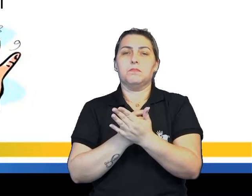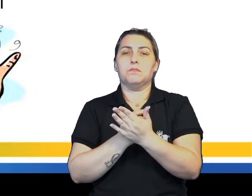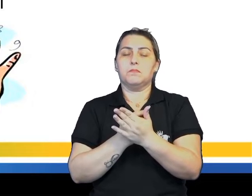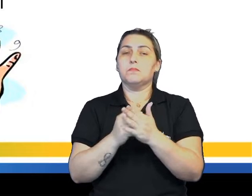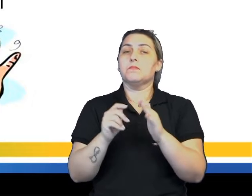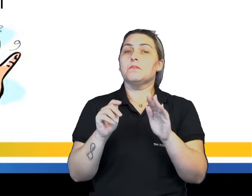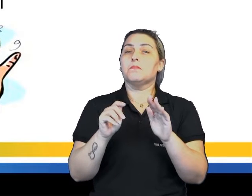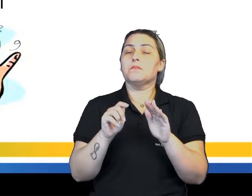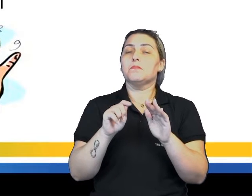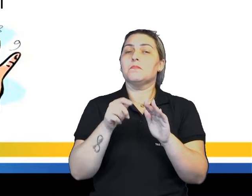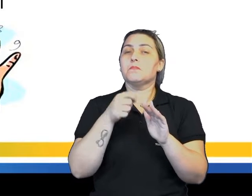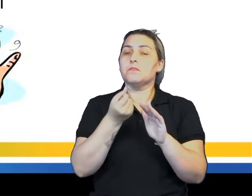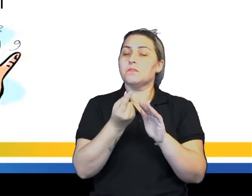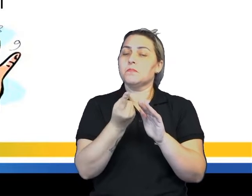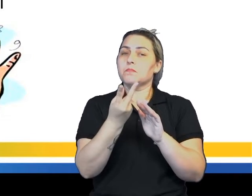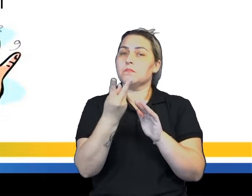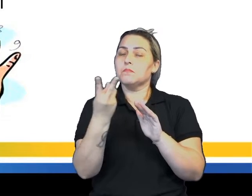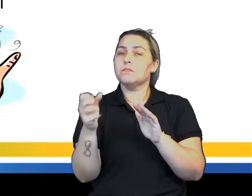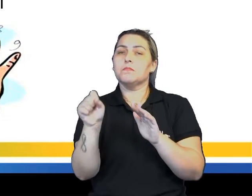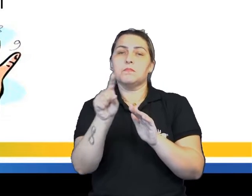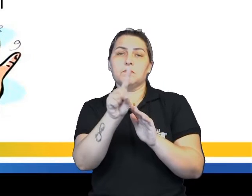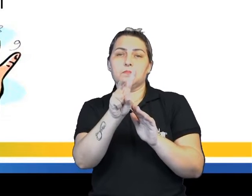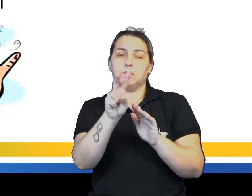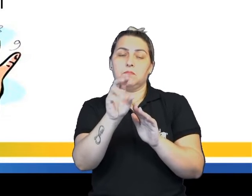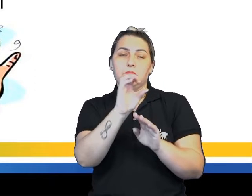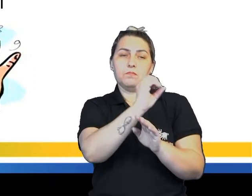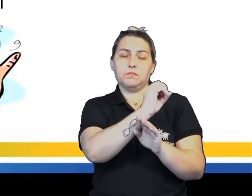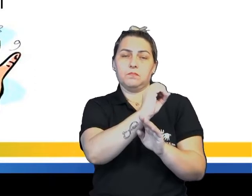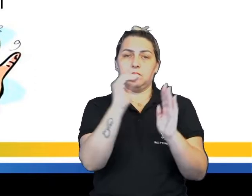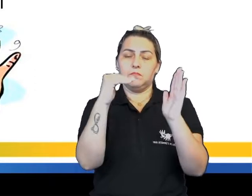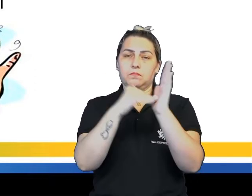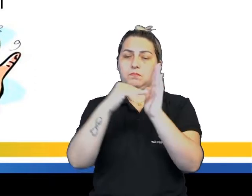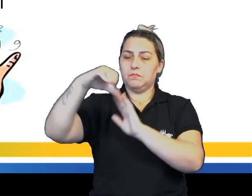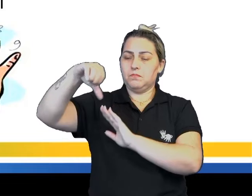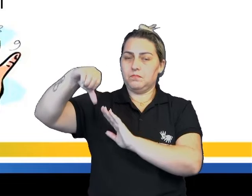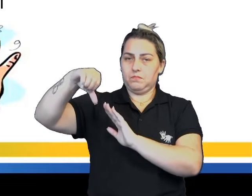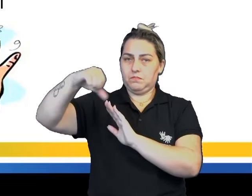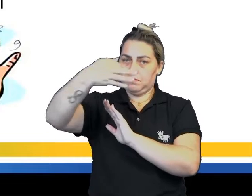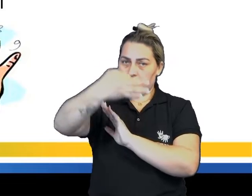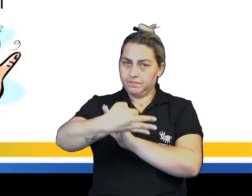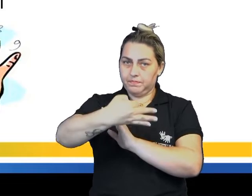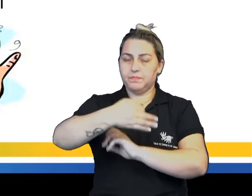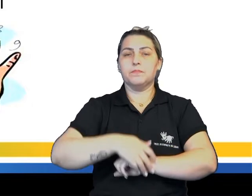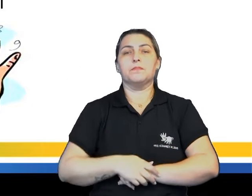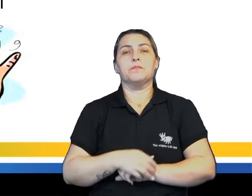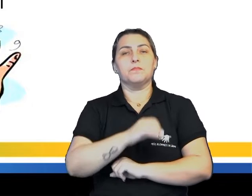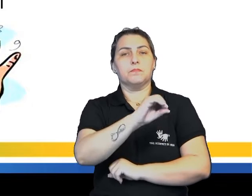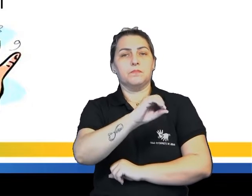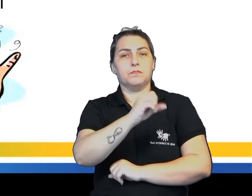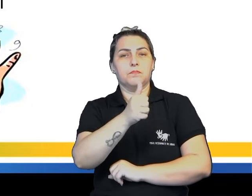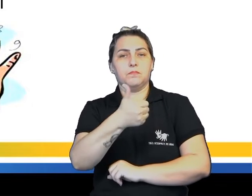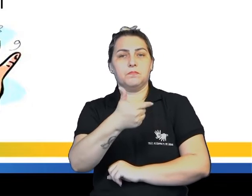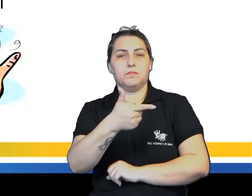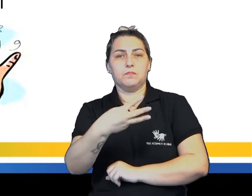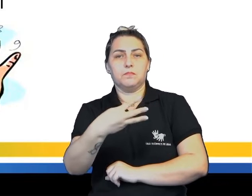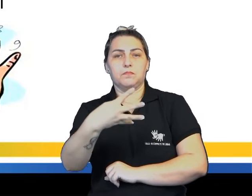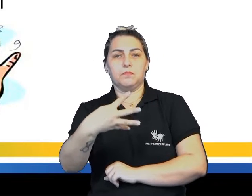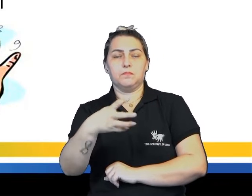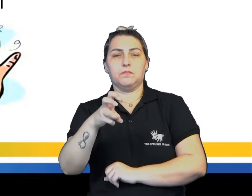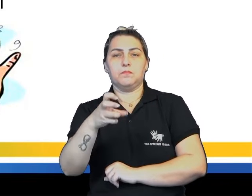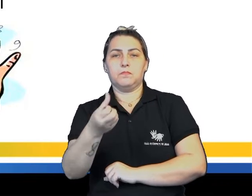mãos e a gente conta os dedinhos do 0 ao 9, certo? 0, 1, 2,